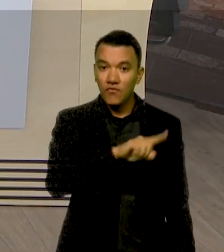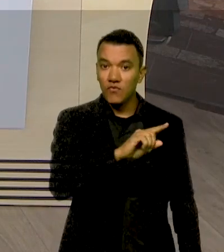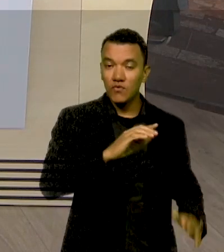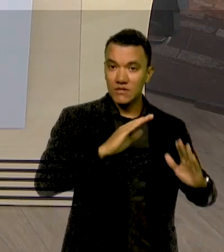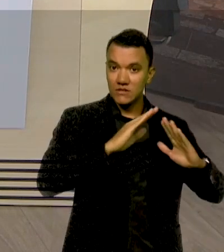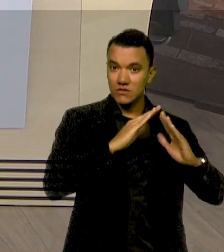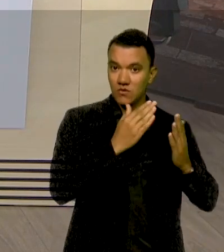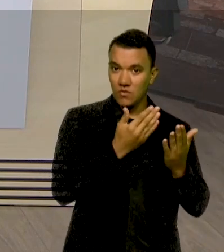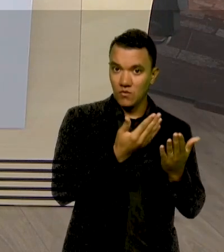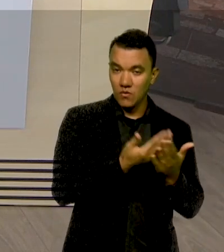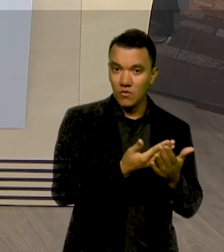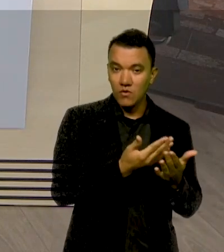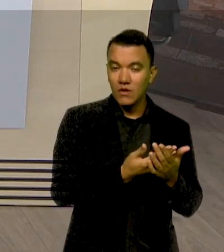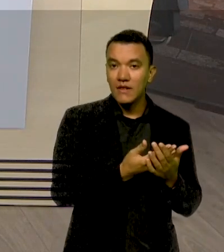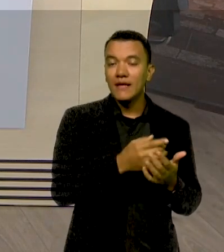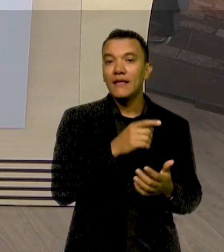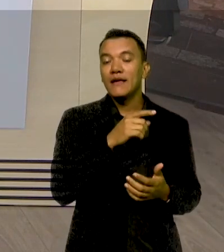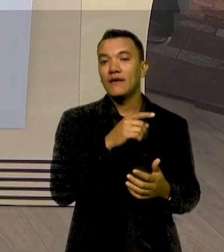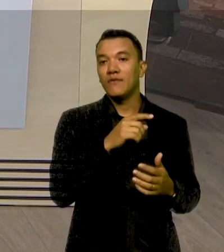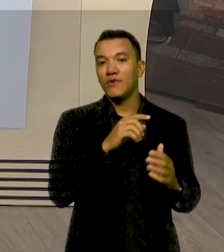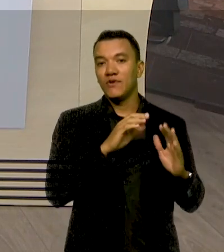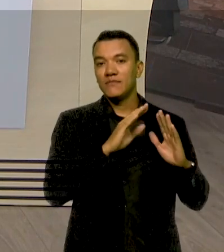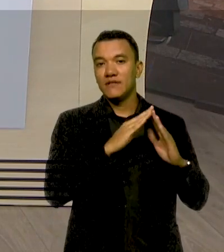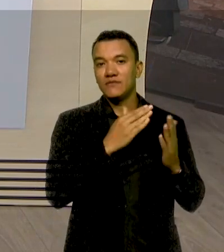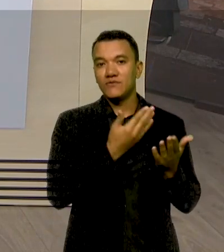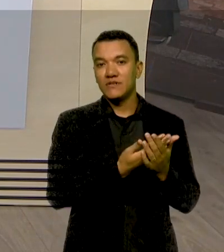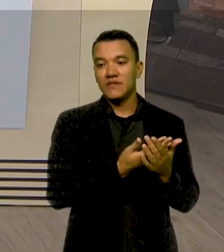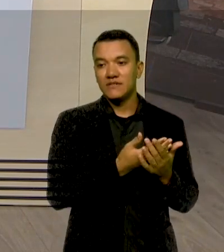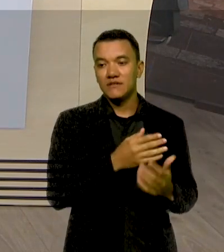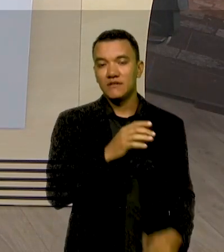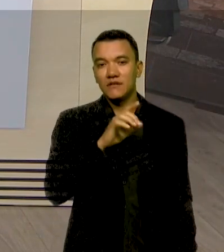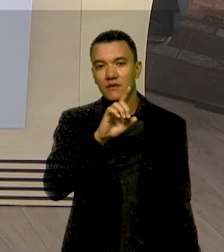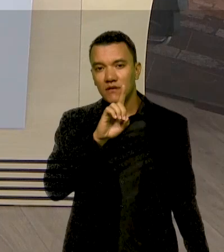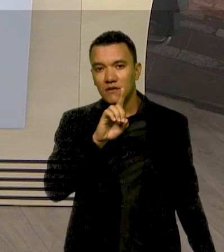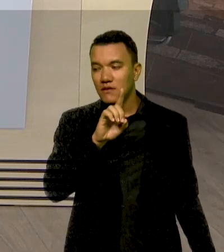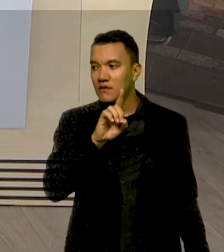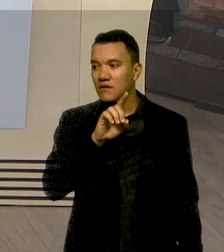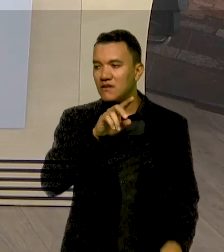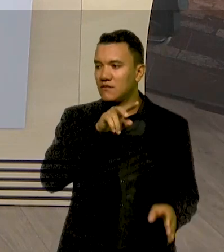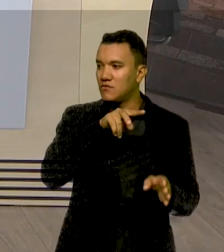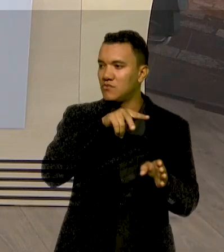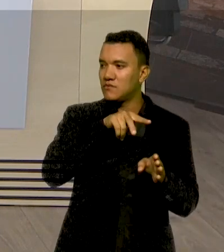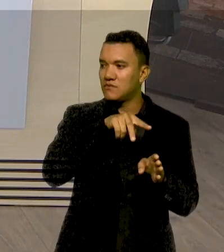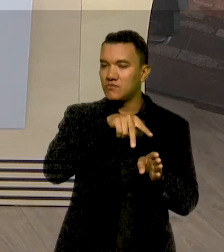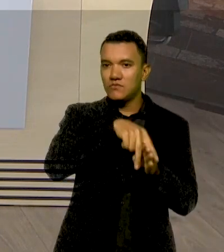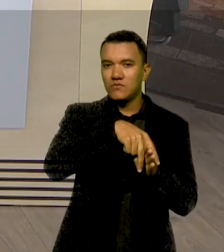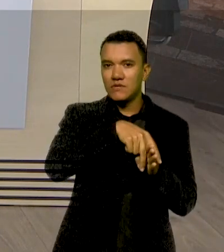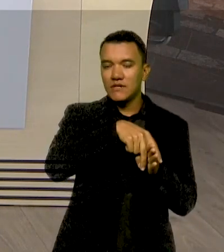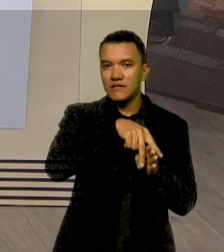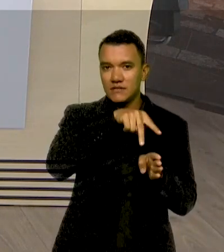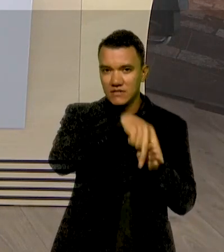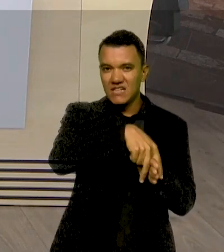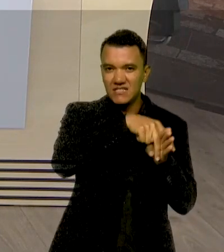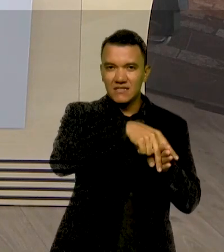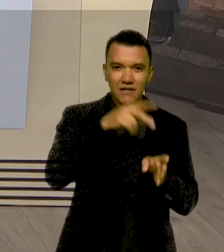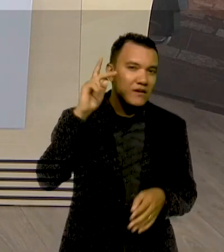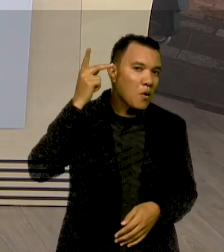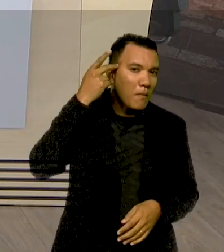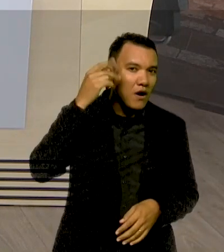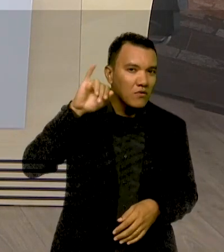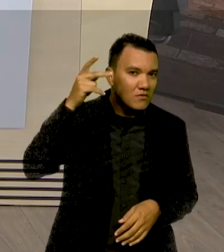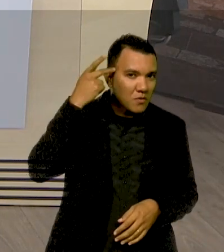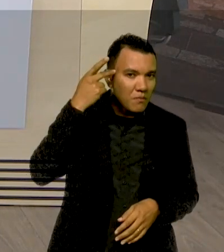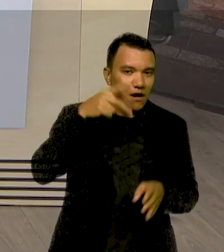de Caxias, que fica no bairro João Paulo, aqui em São Luís, e havia uma criança surda ali